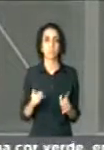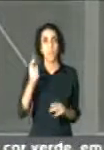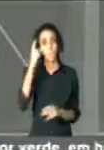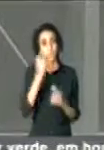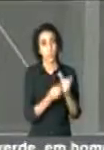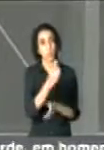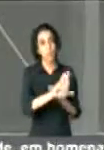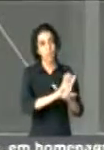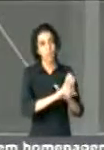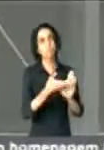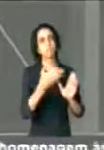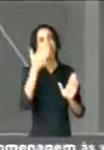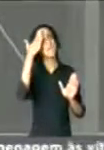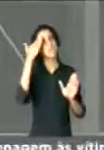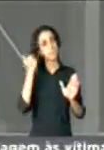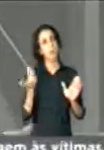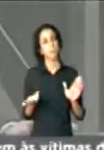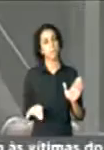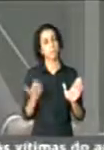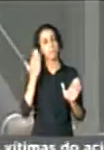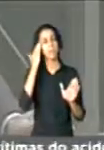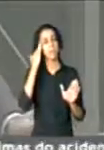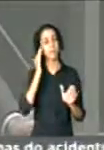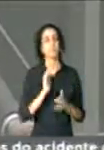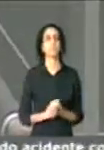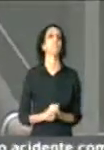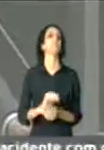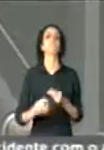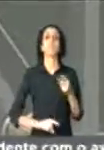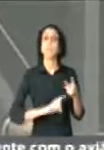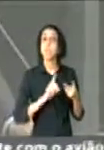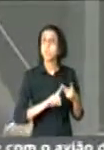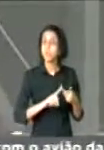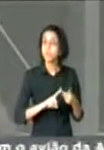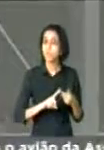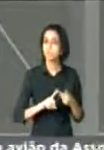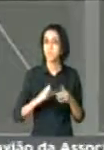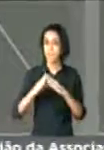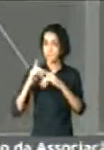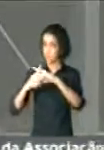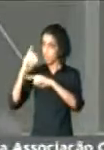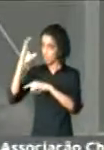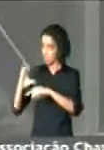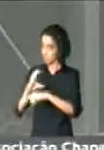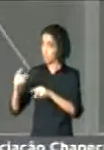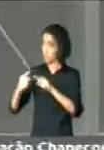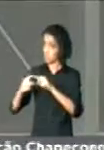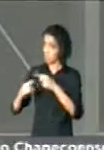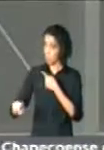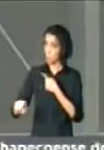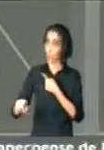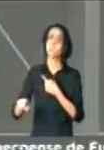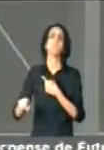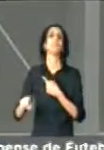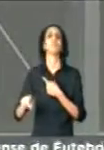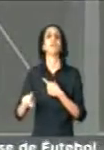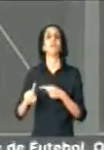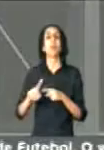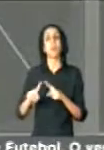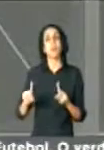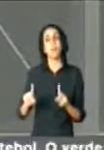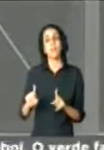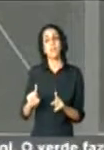sábio. A outra hipótese, que a Igreja Católica não concorda, mas eu, mesmo sendo cristão,